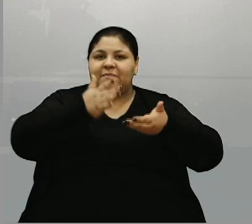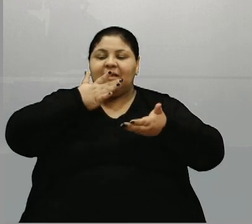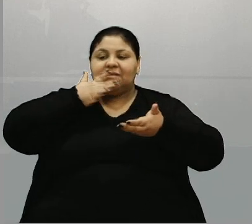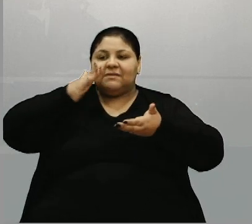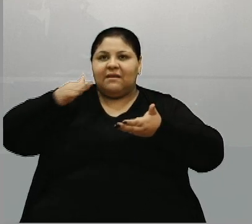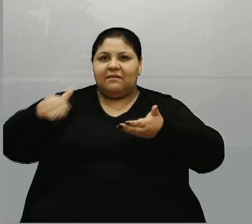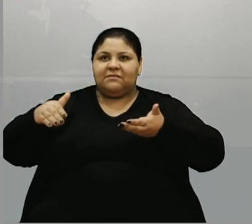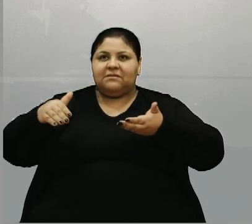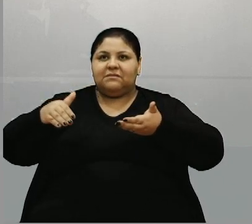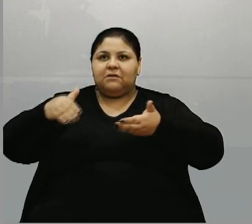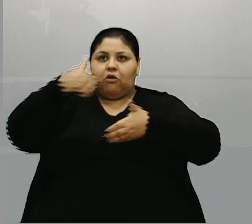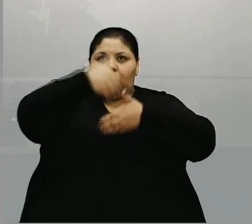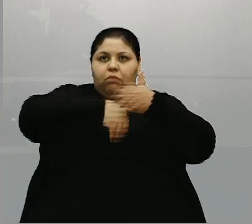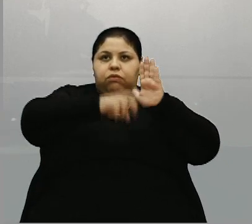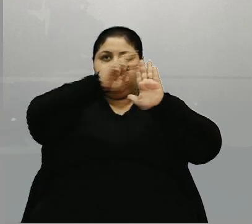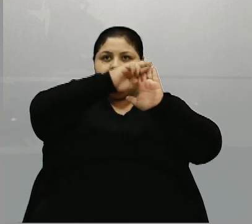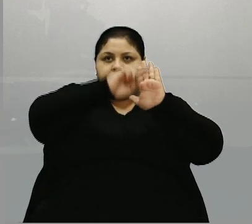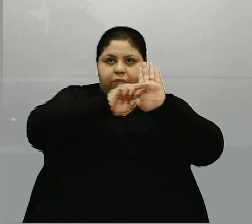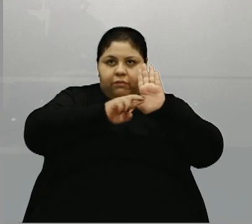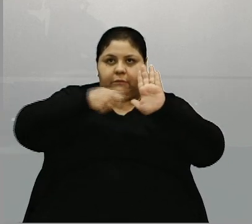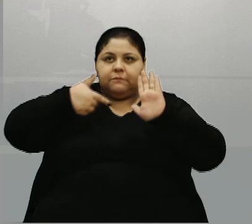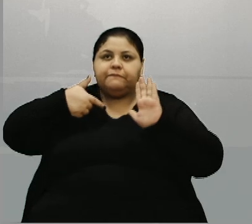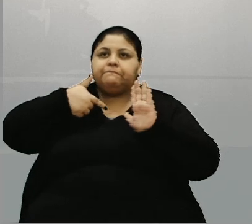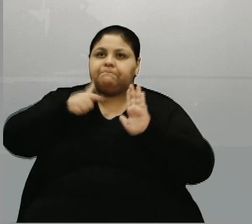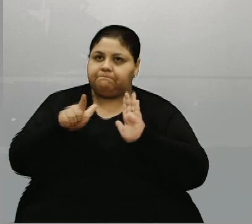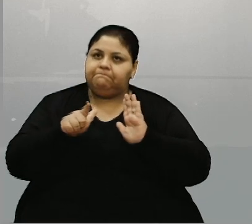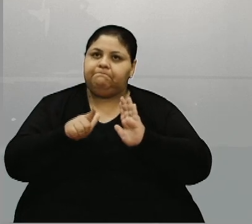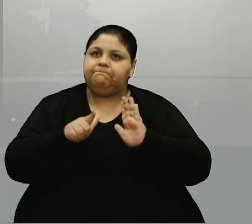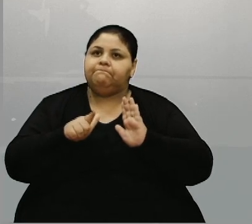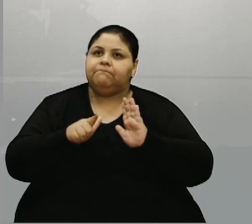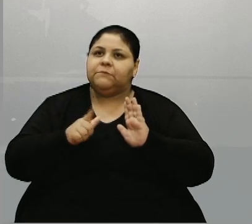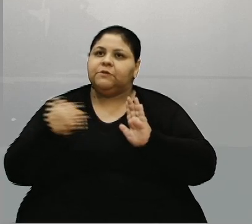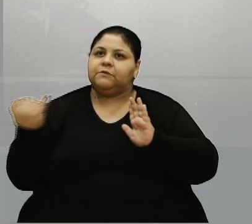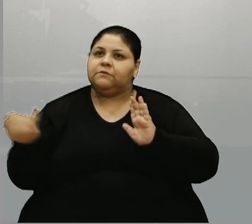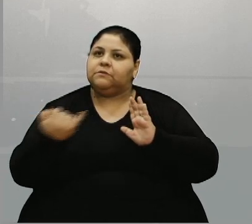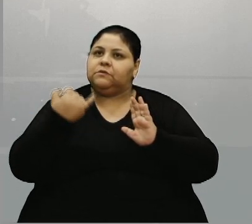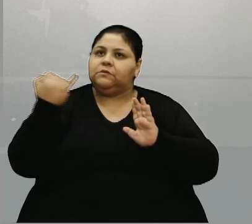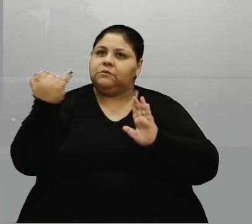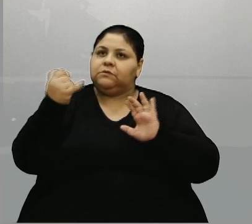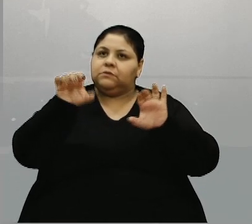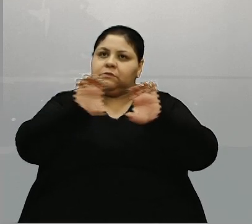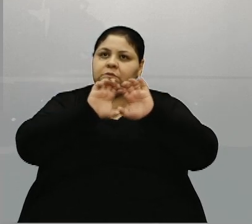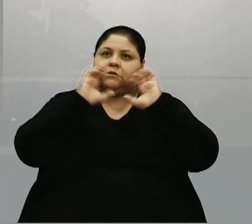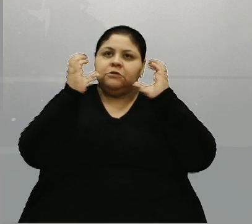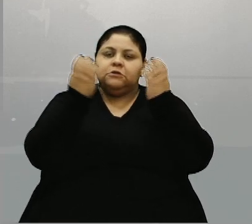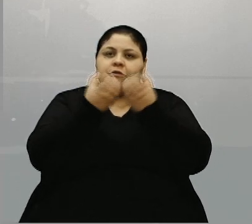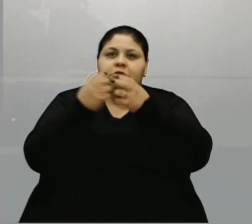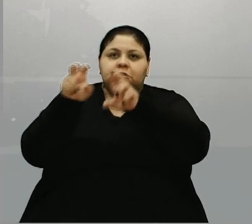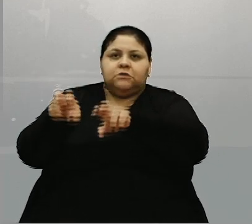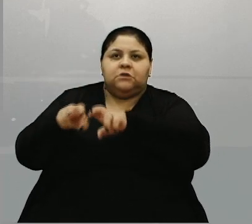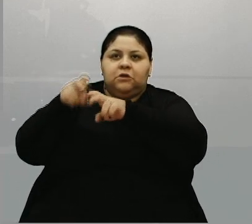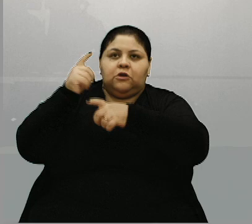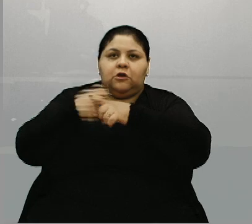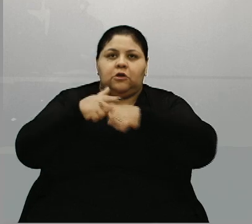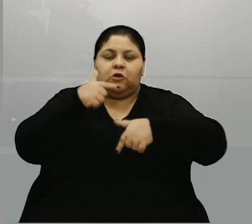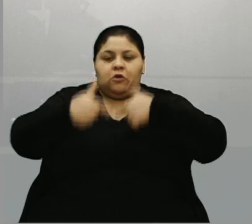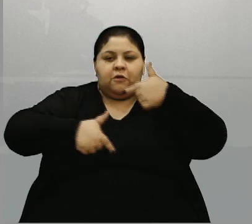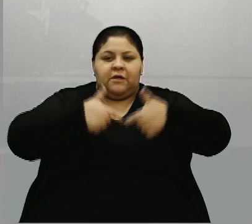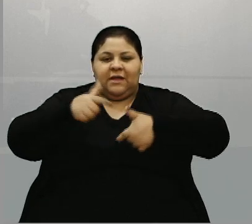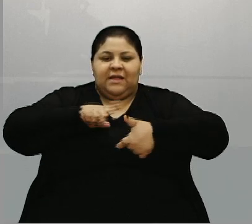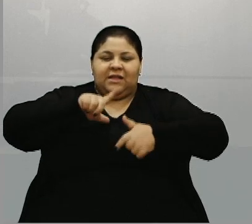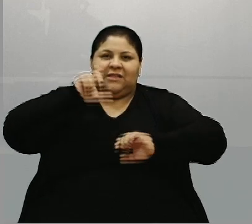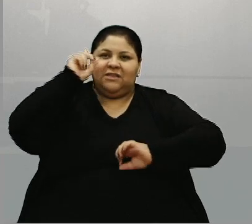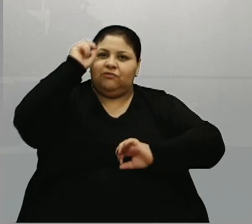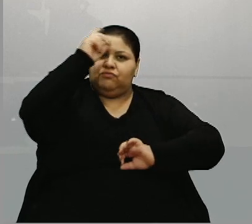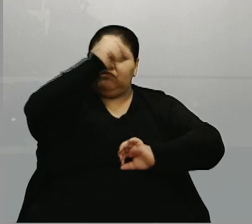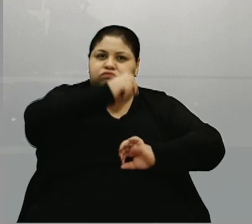normas. Essa conquista é de grande importância para a comunidade do interior, pois muitos trabalhadores têm dificuldades